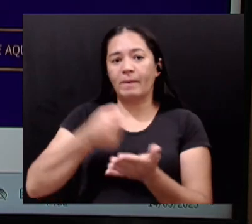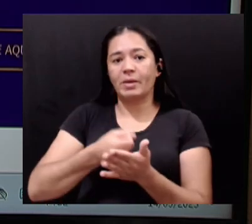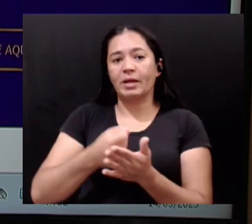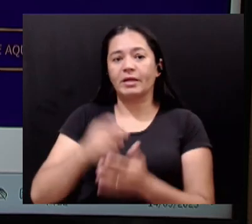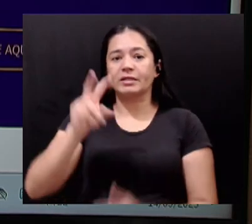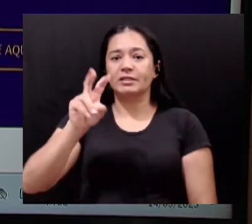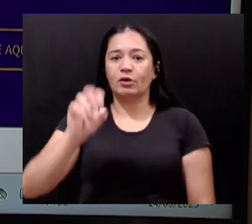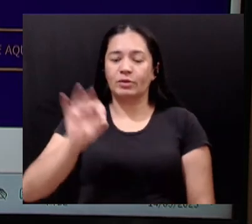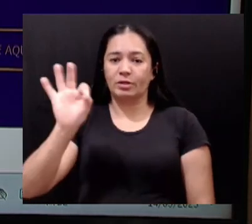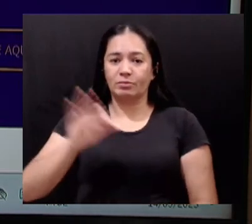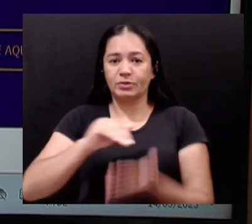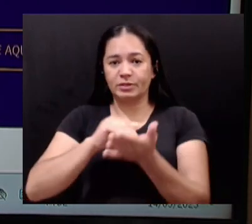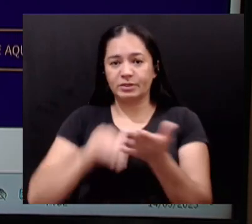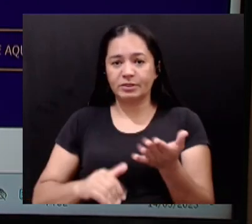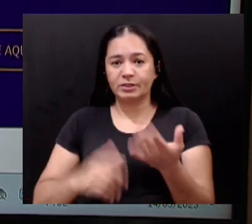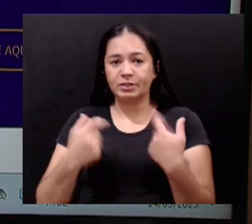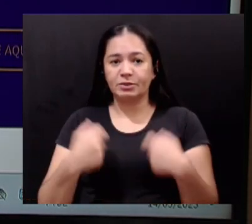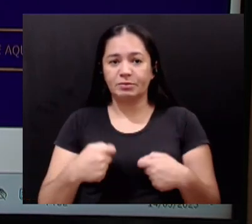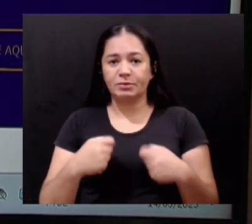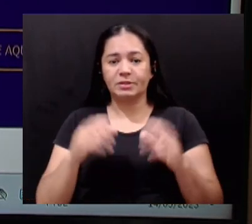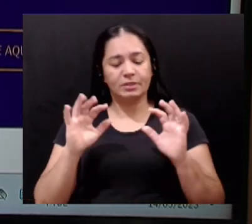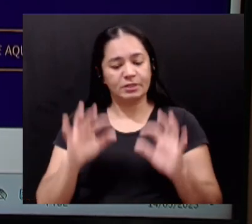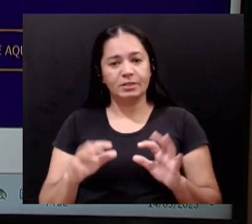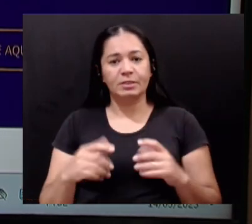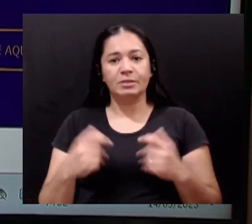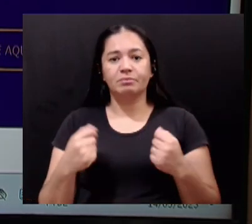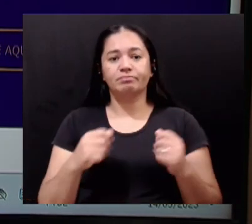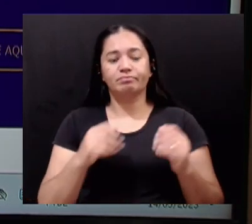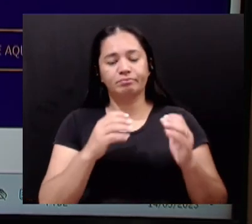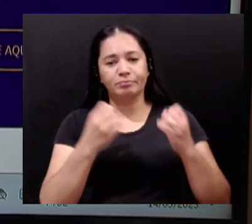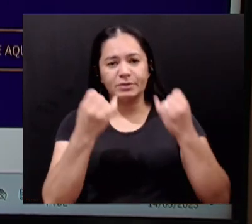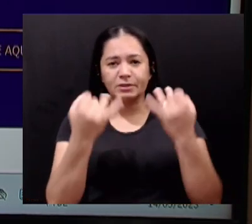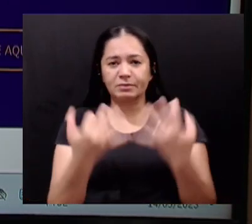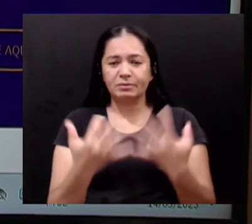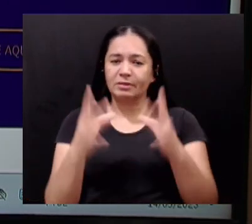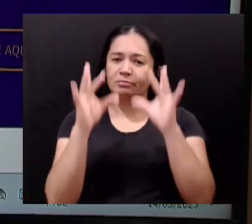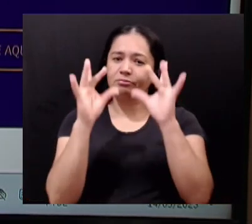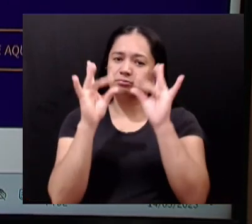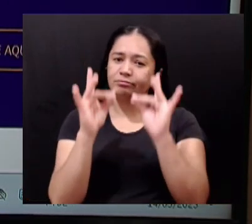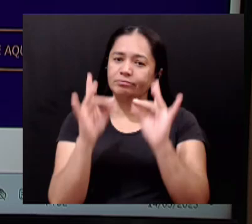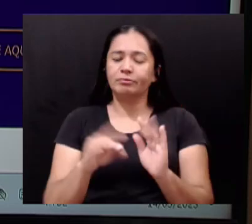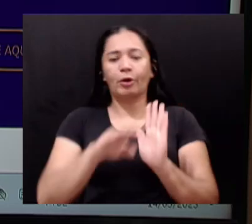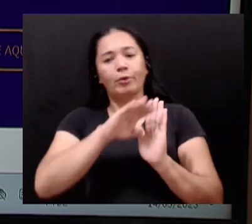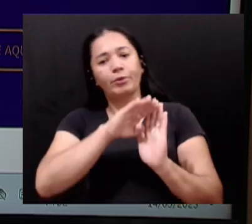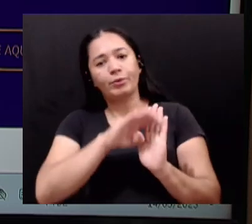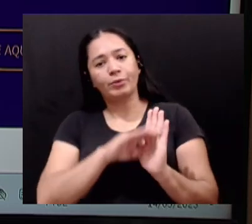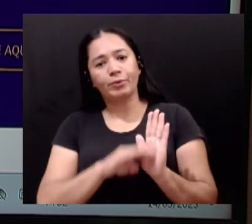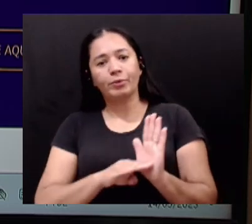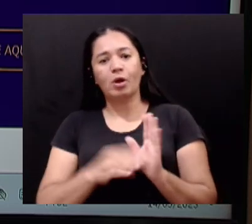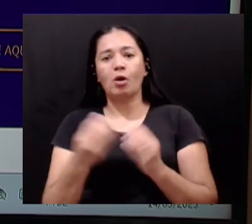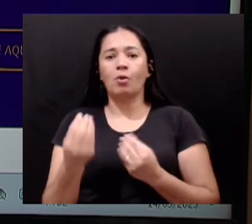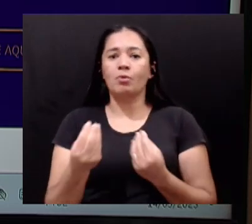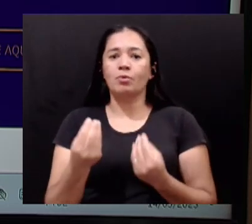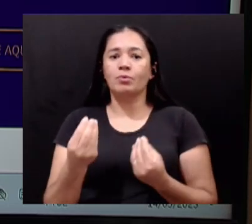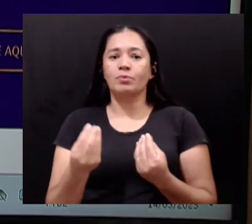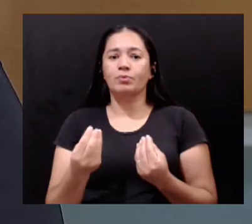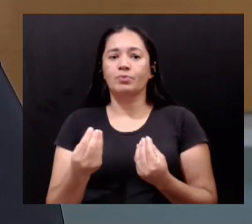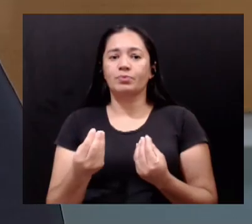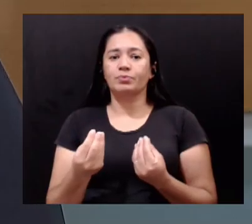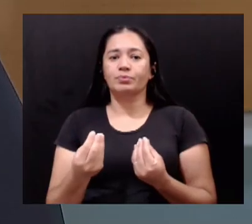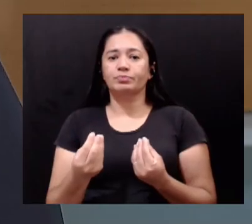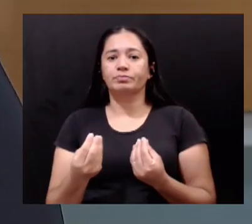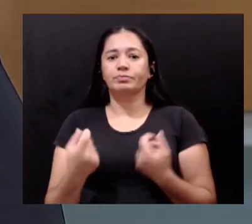necessidade desse formato. Então, tem toda a explicação lá no manual do candidato de que forma precisa ser feito para quem